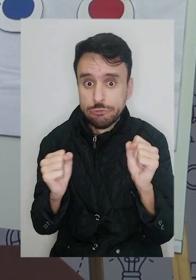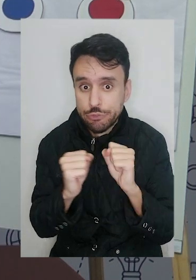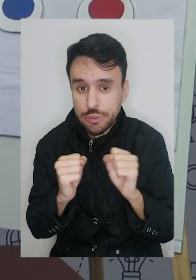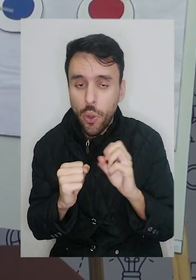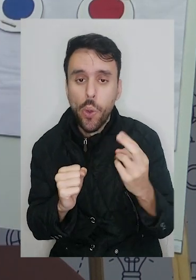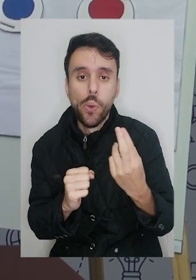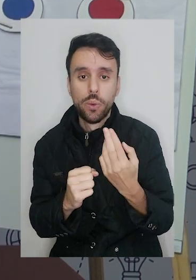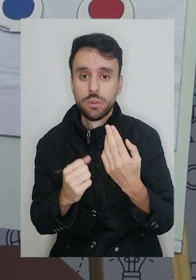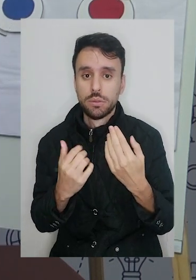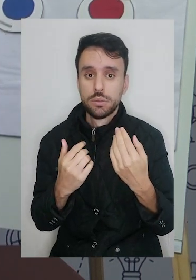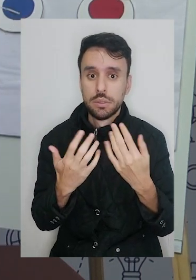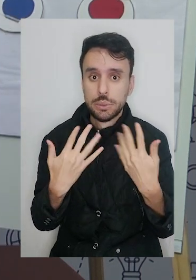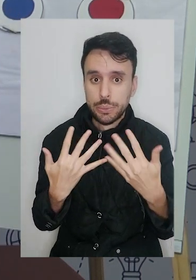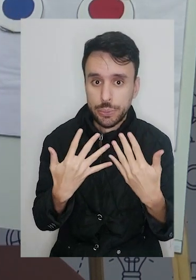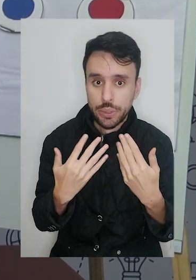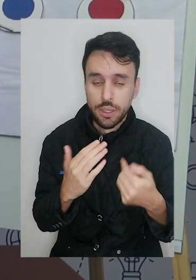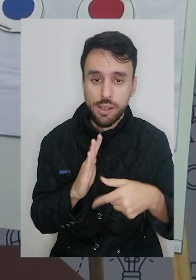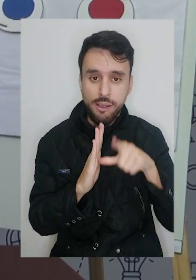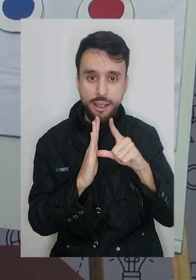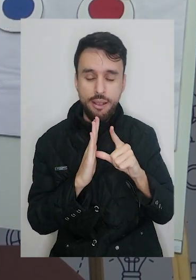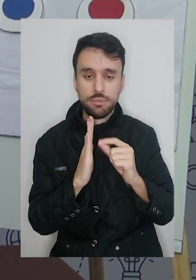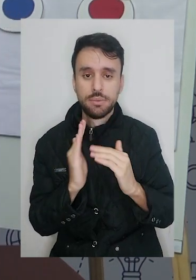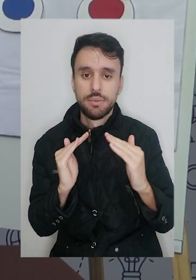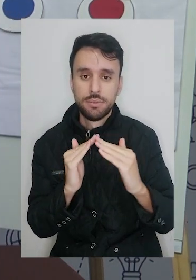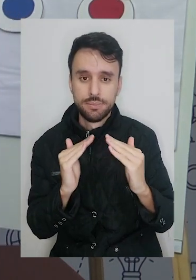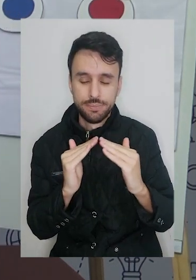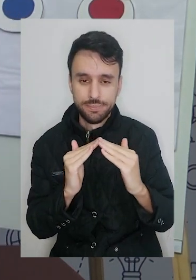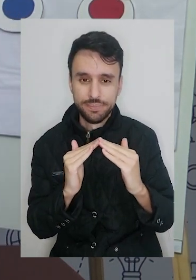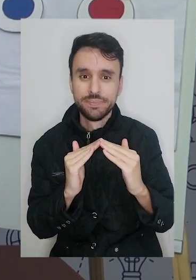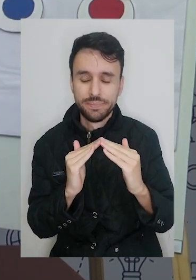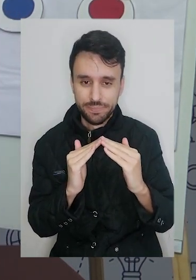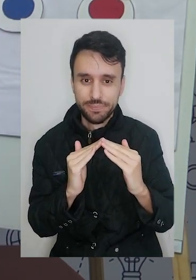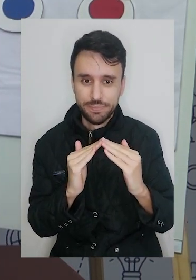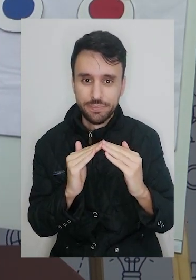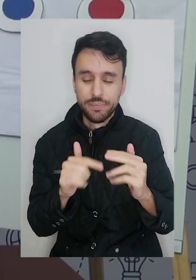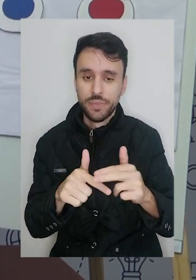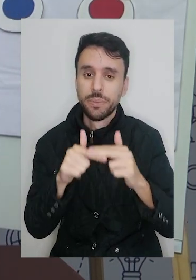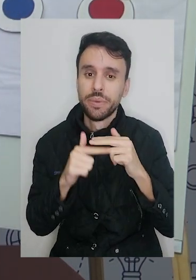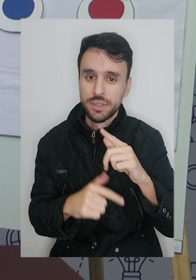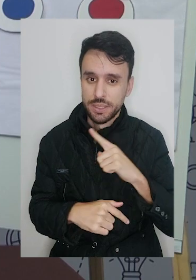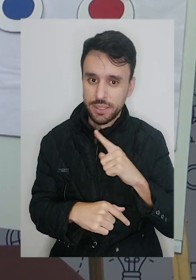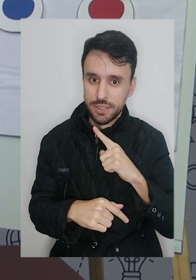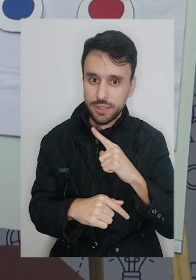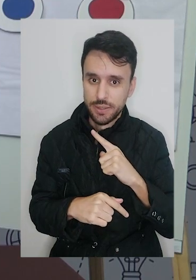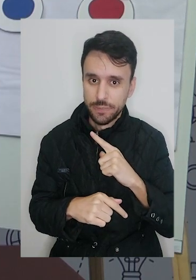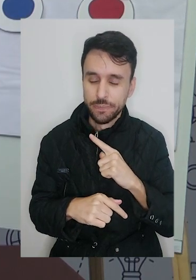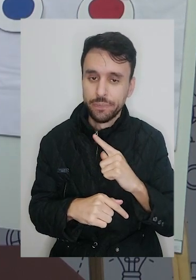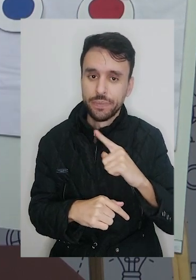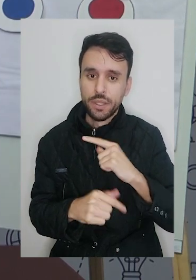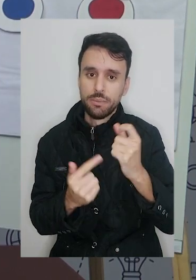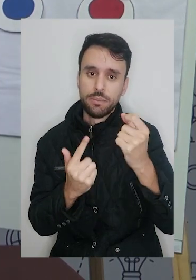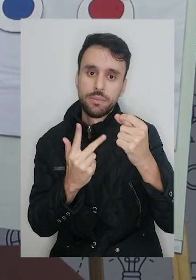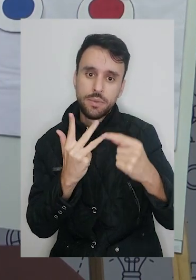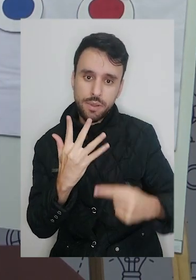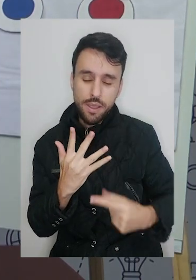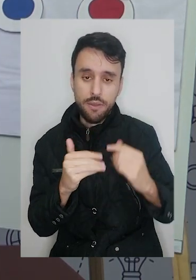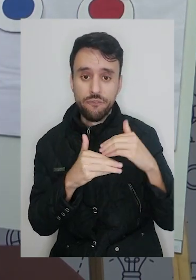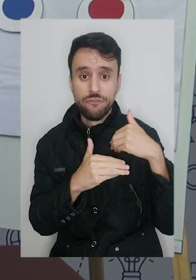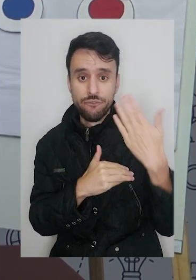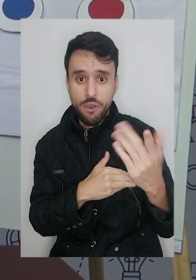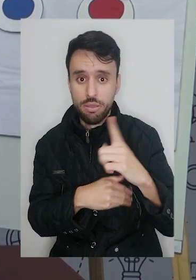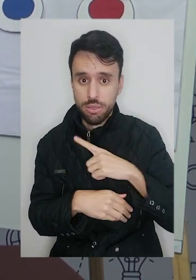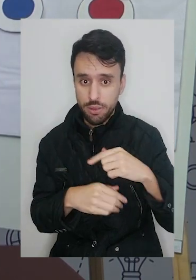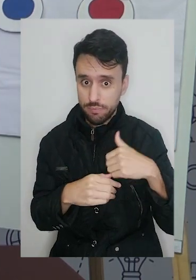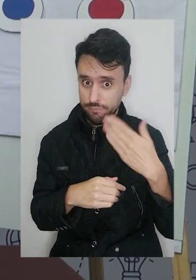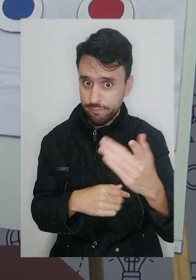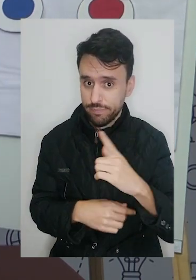frio ou se está quente antes de sair de casa. E esse era um dos termômetros para a gente saber a temperatura que fica. Ele fica externo, a pontinha